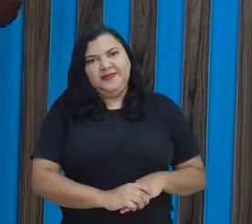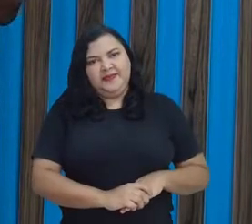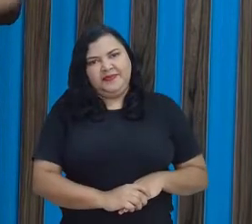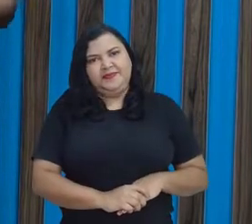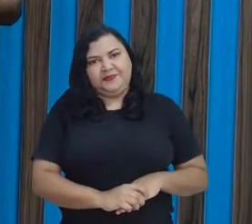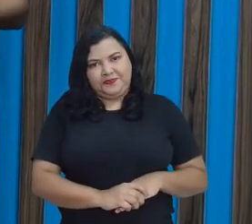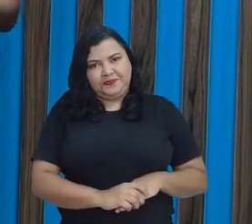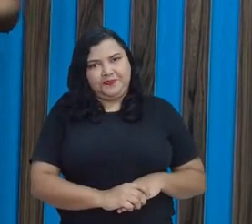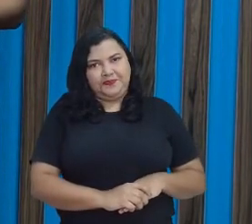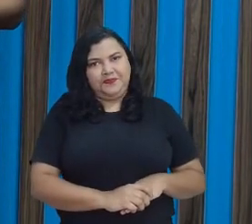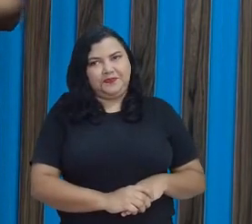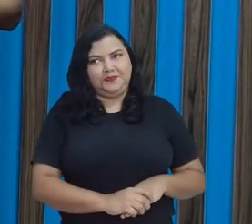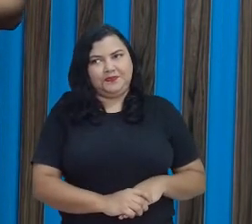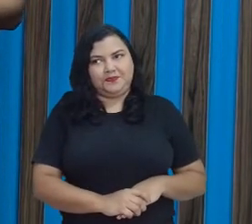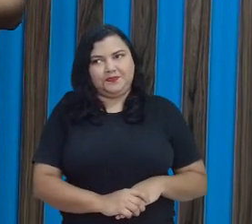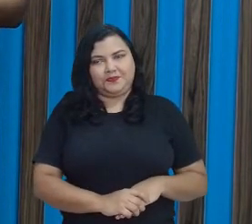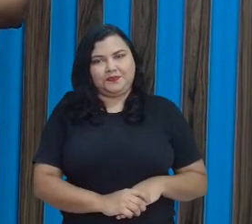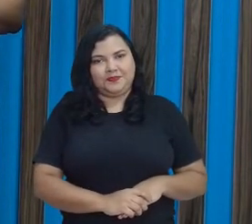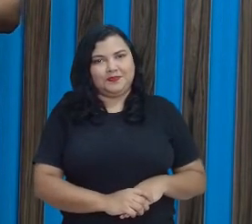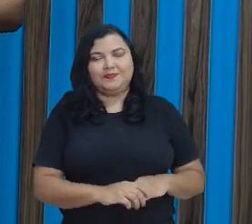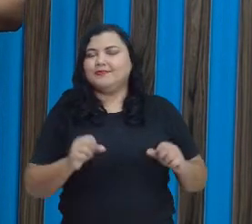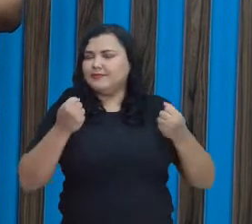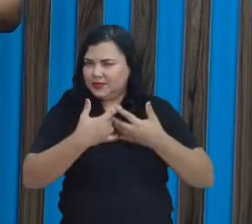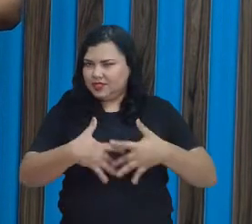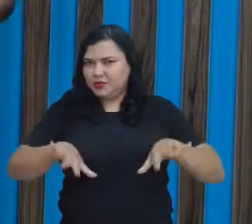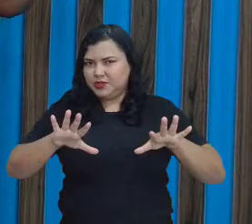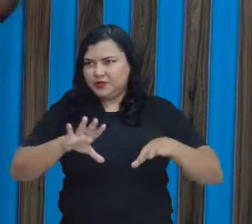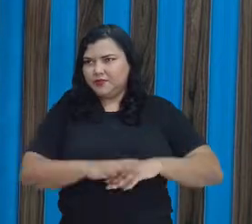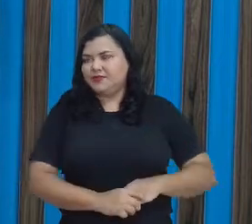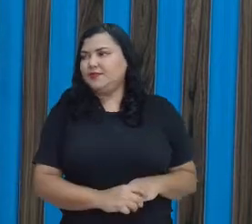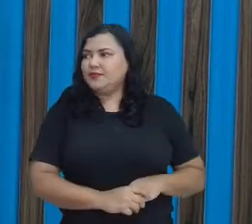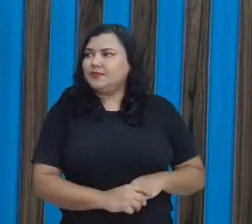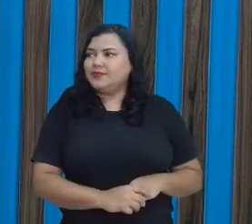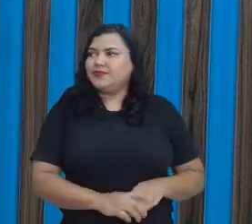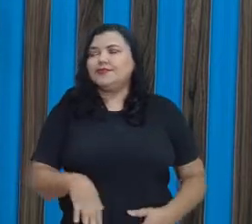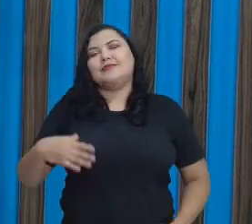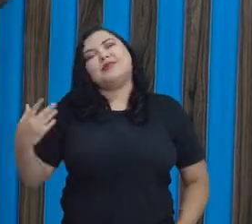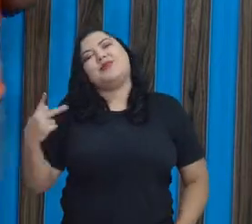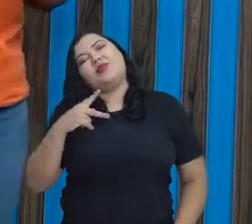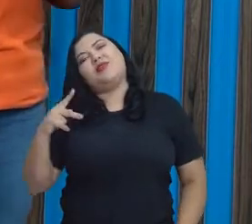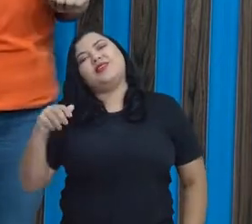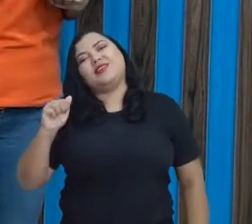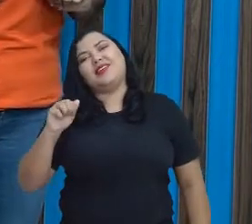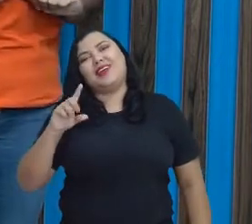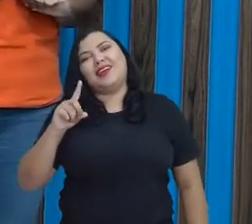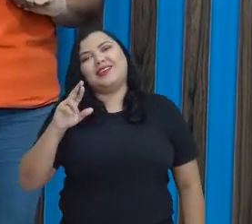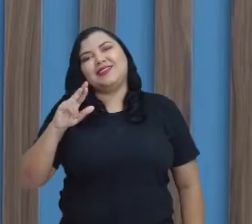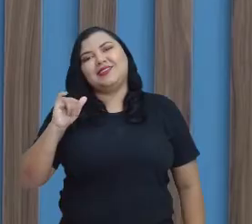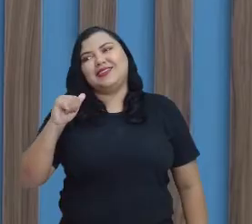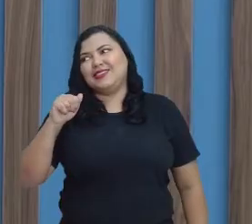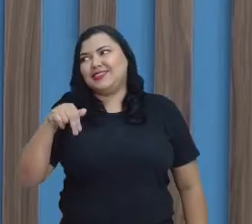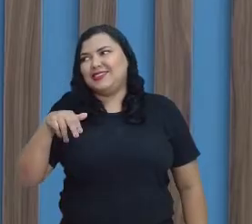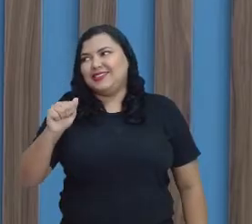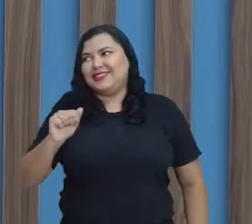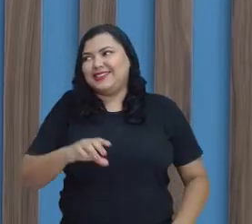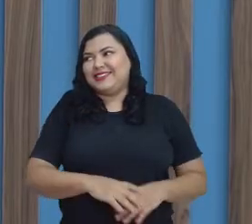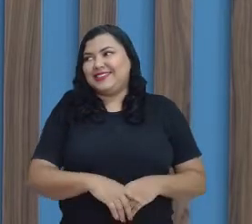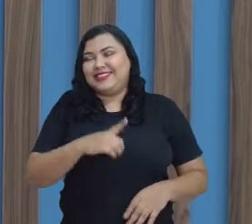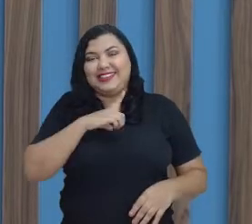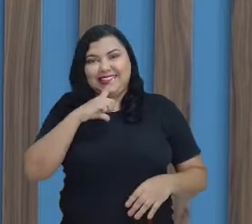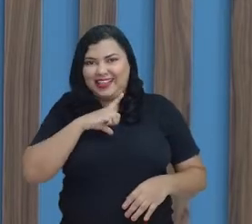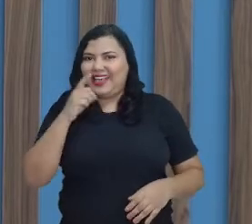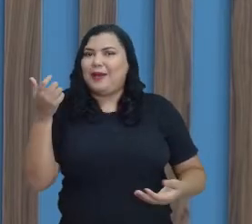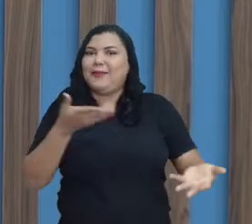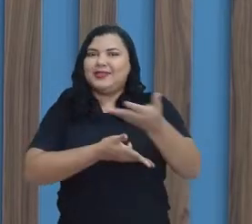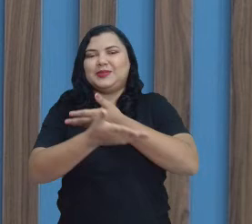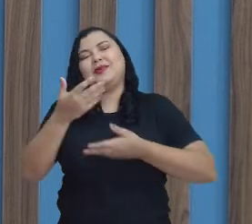status de sujeito. Tranquilo, gente. Professora Adriana, como estamos aí no chat? Eu tenho comigo aqui